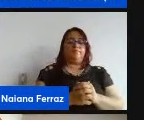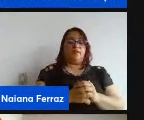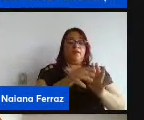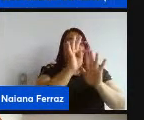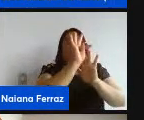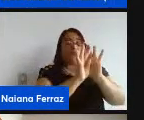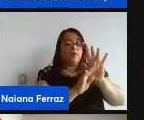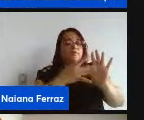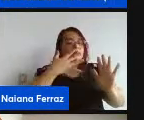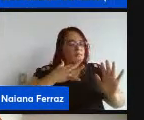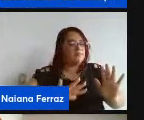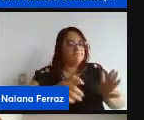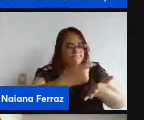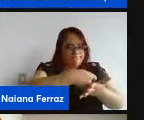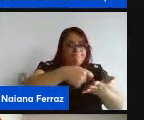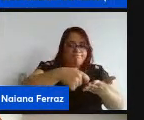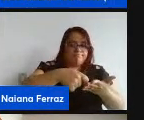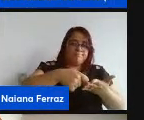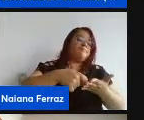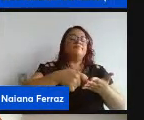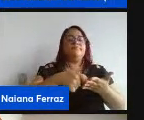que também